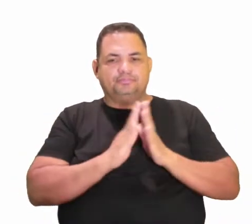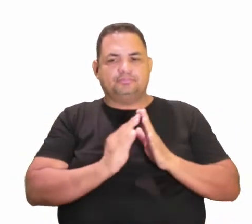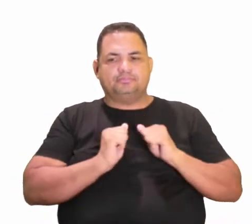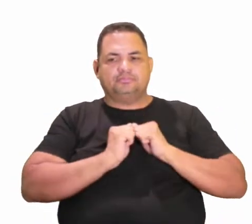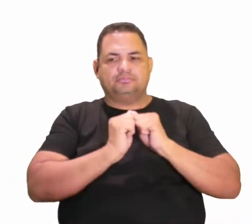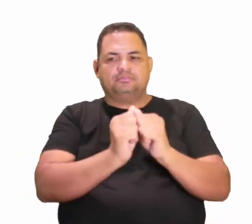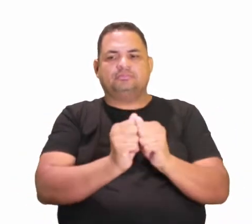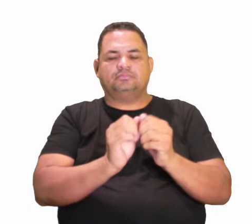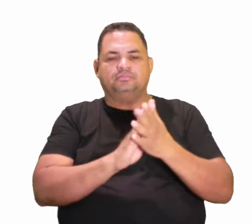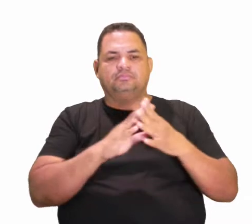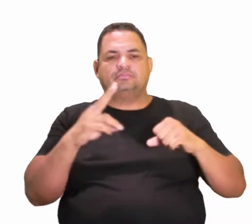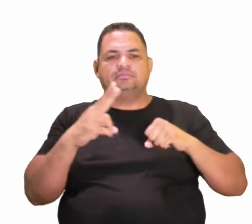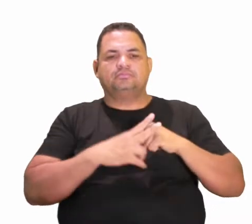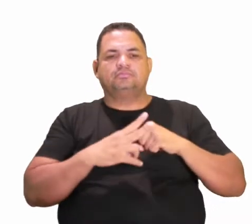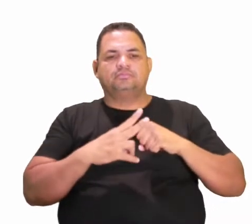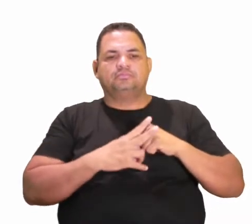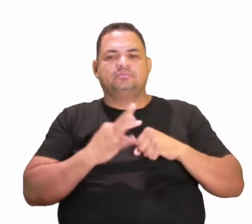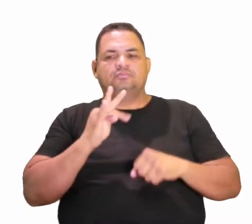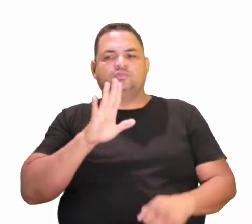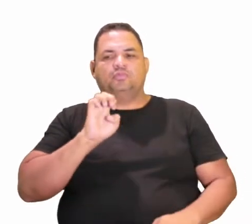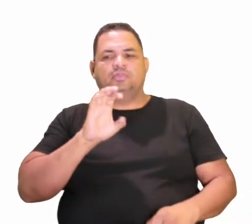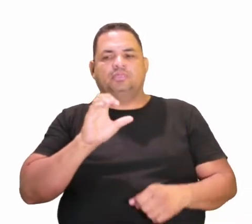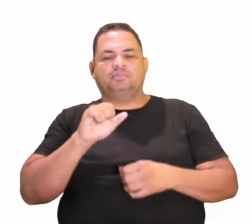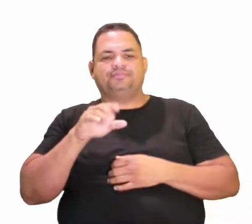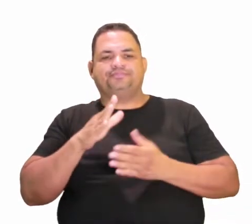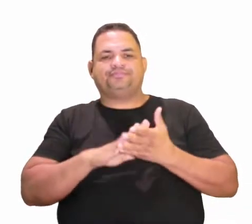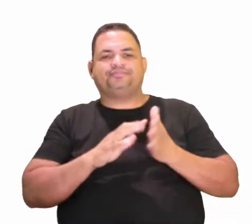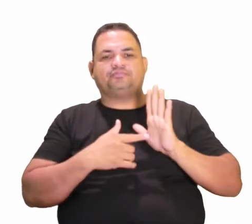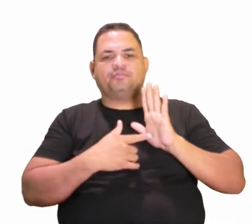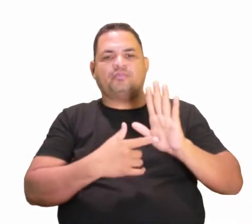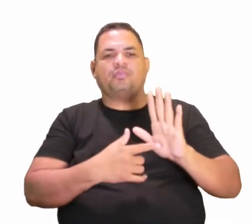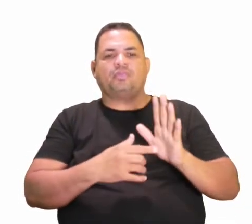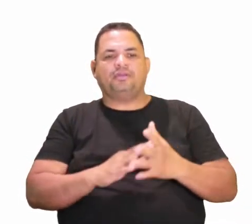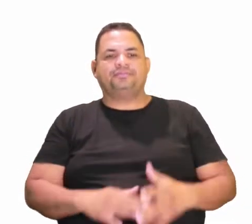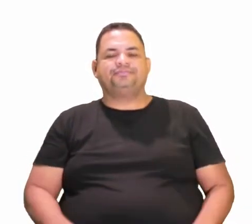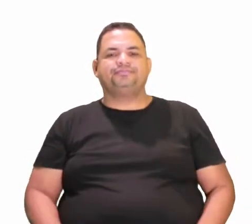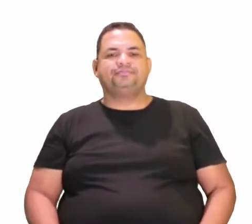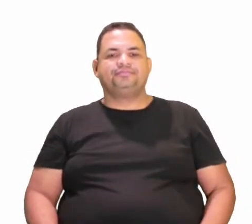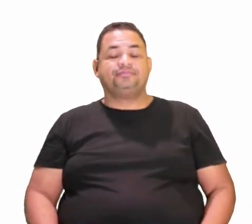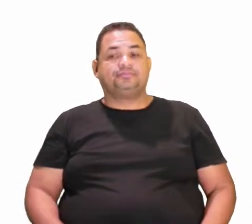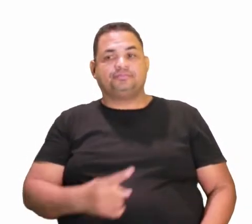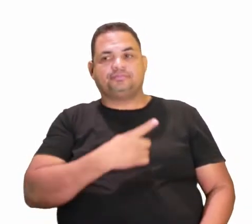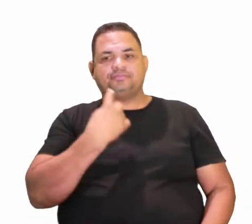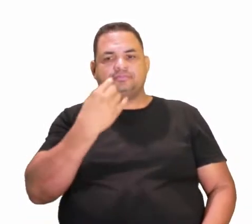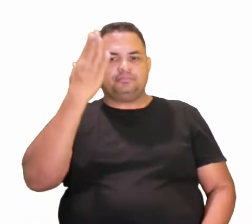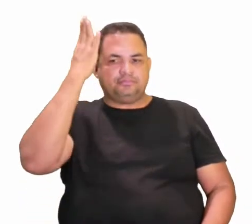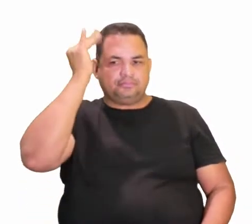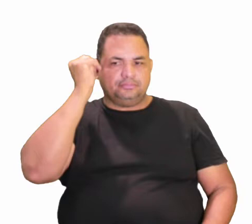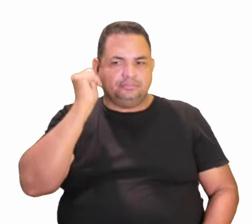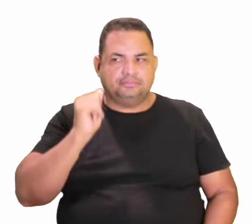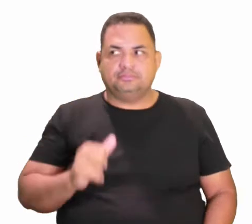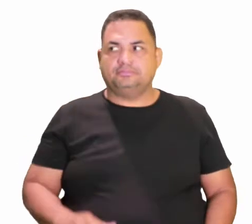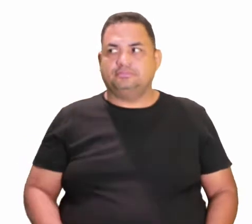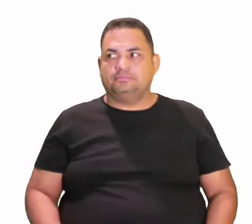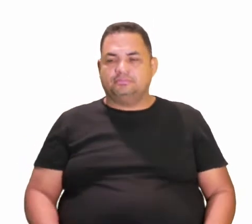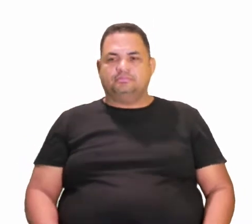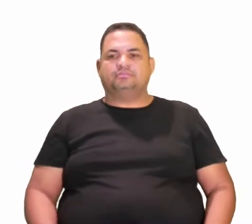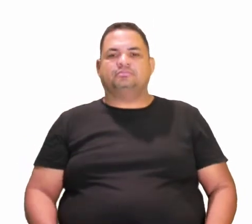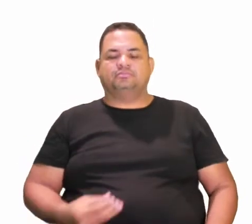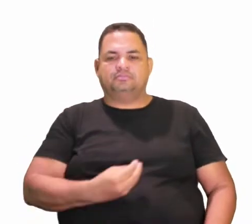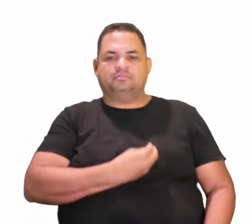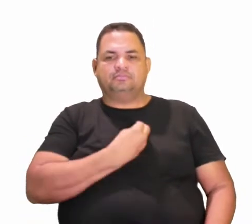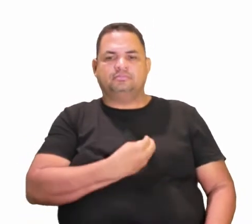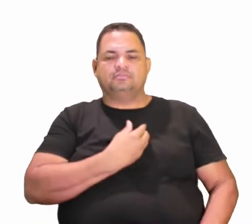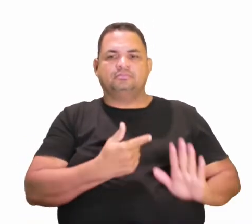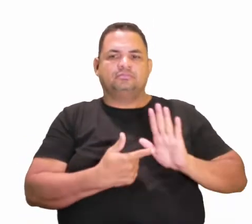acompanhado do meu verbo to be no singular, que aqui é representado pelo is. A gente sabe que o verbo to be no inglês, no